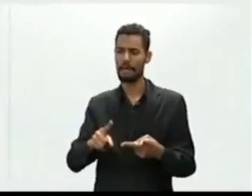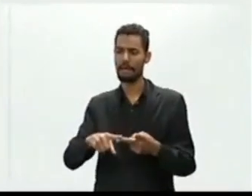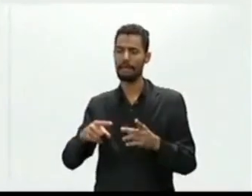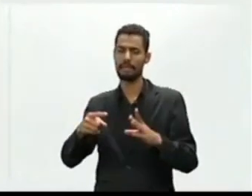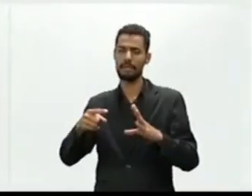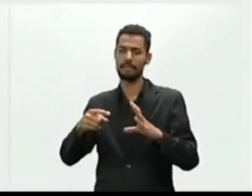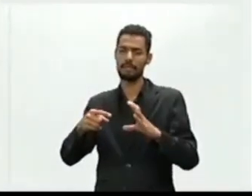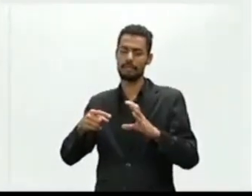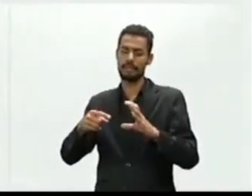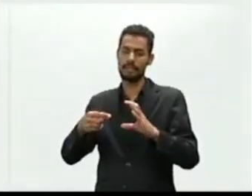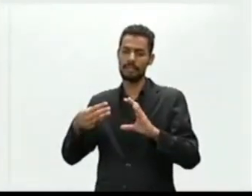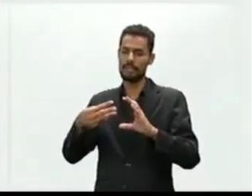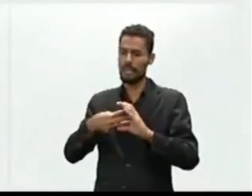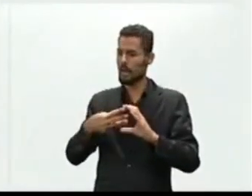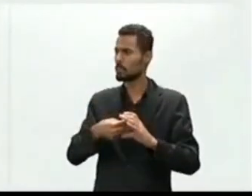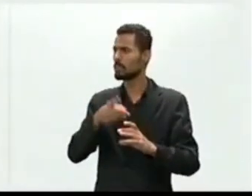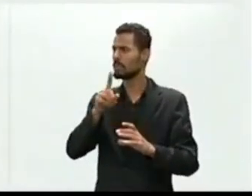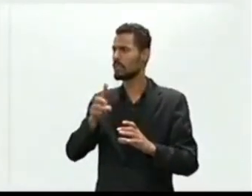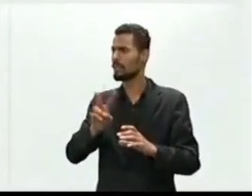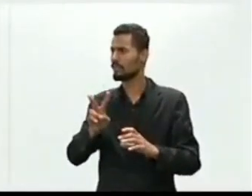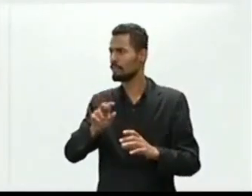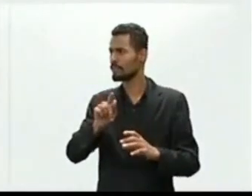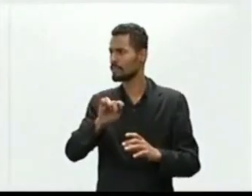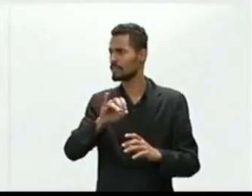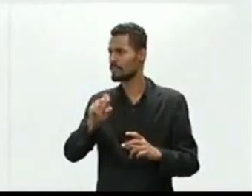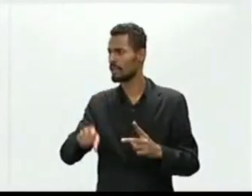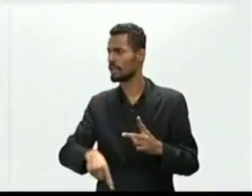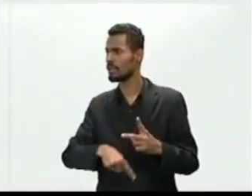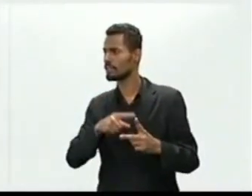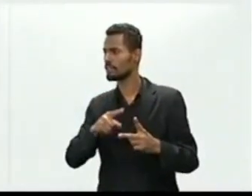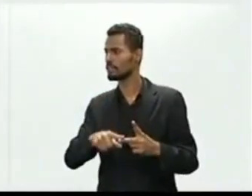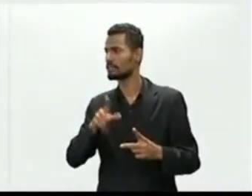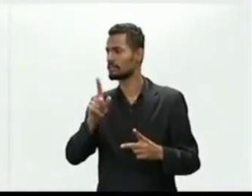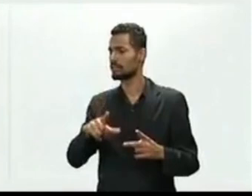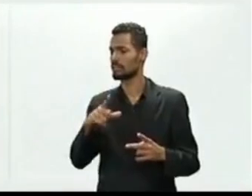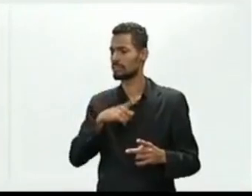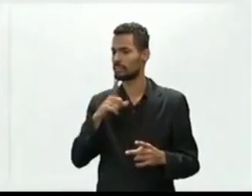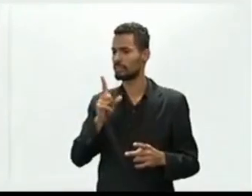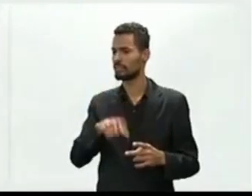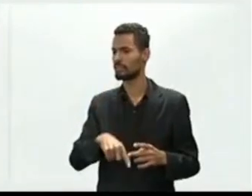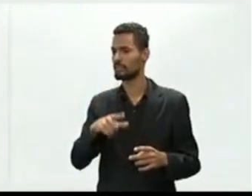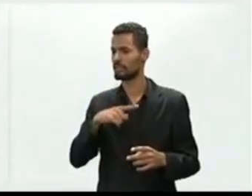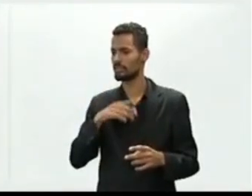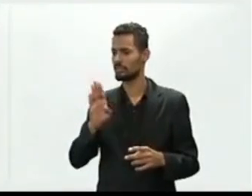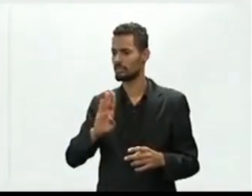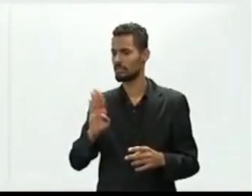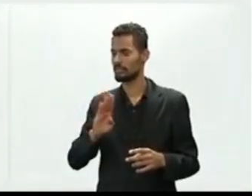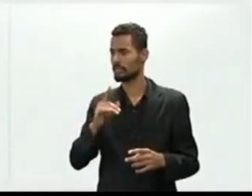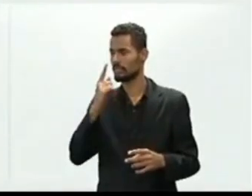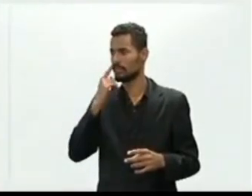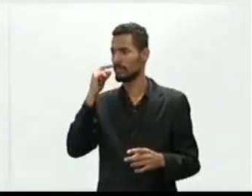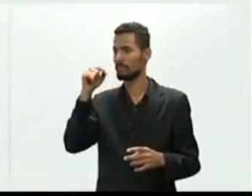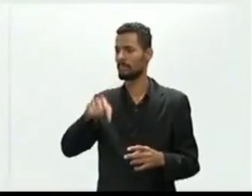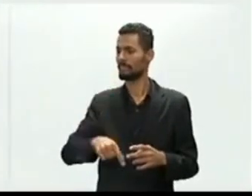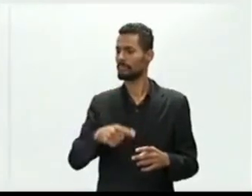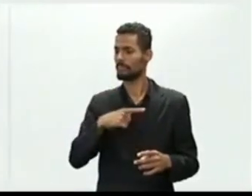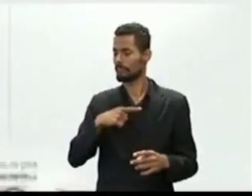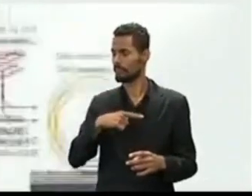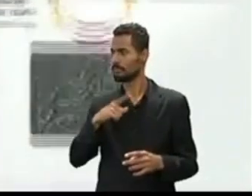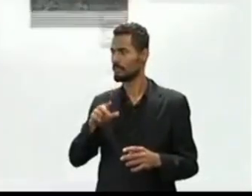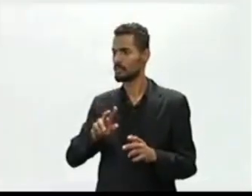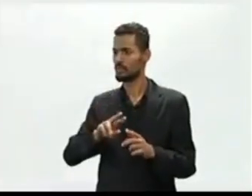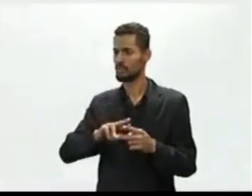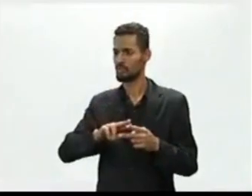vegetais, células de mamíferos, por exemplo, e é isso que a gente usa como base da engenharia genética,